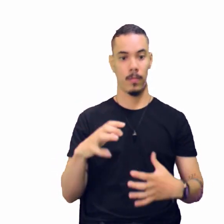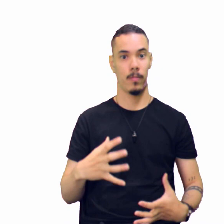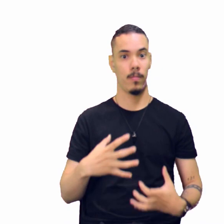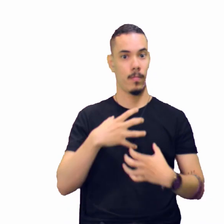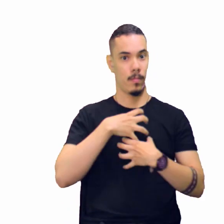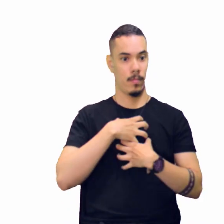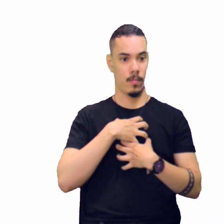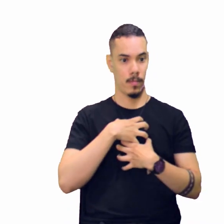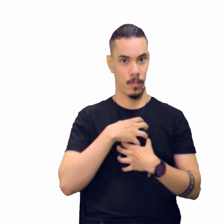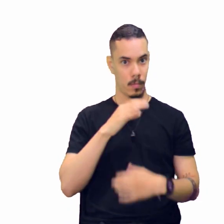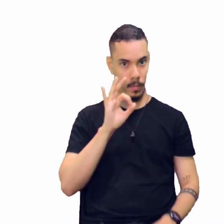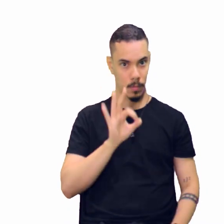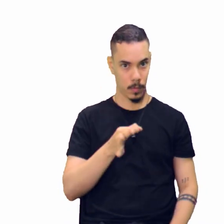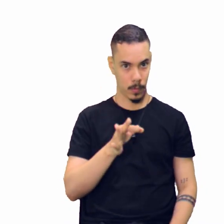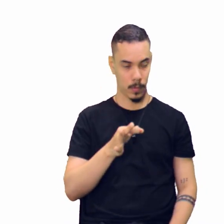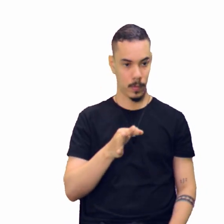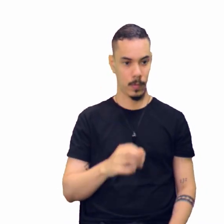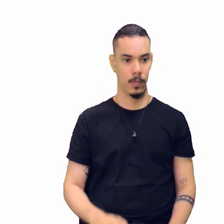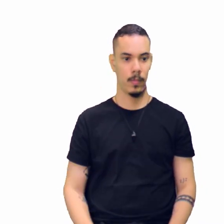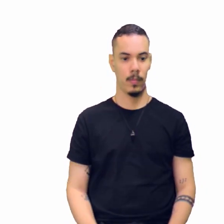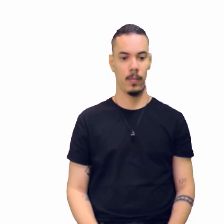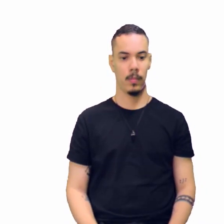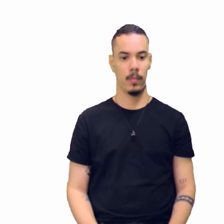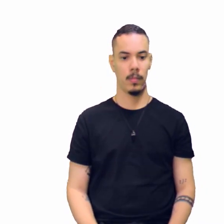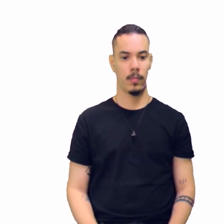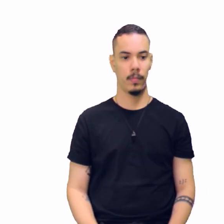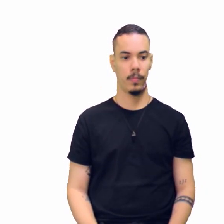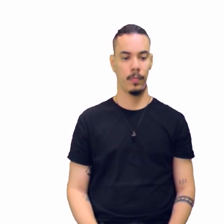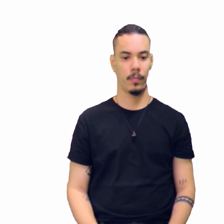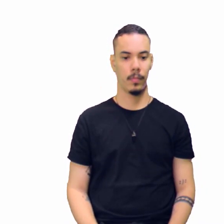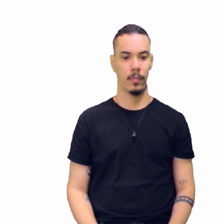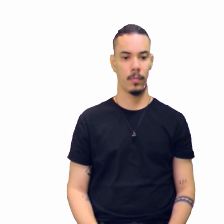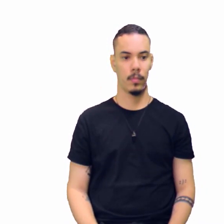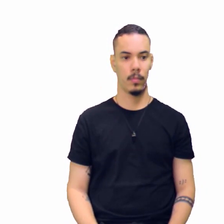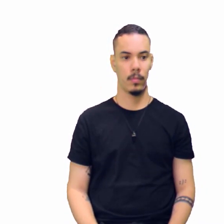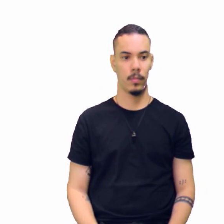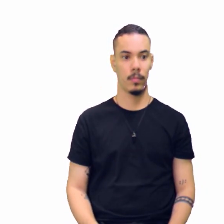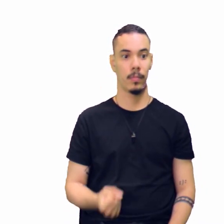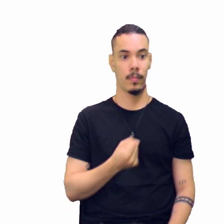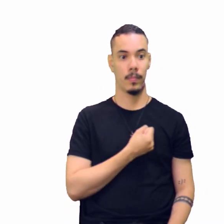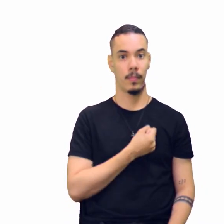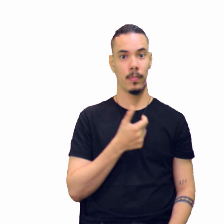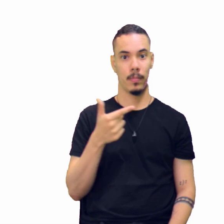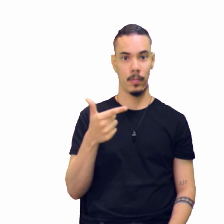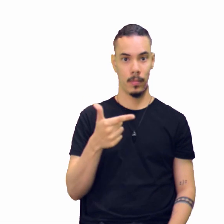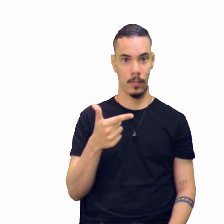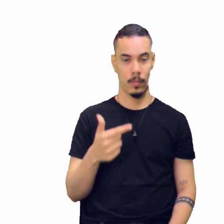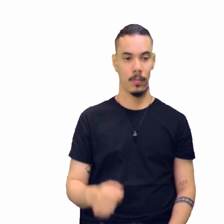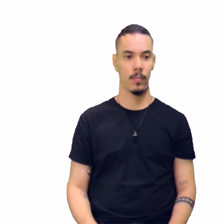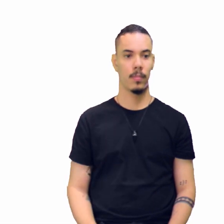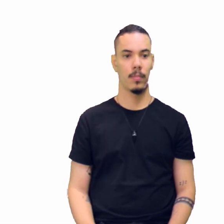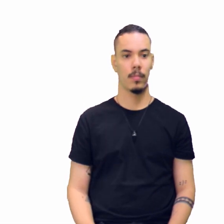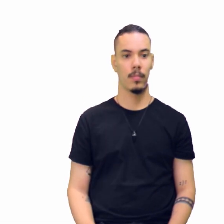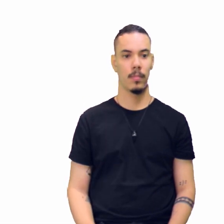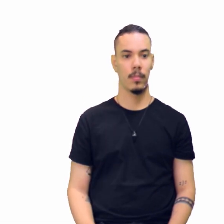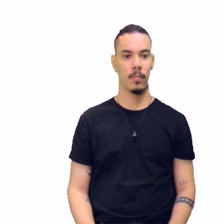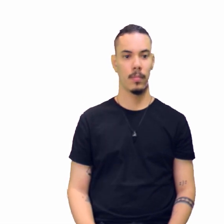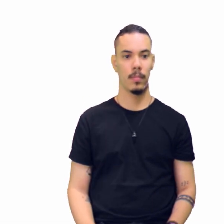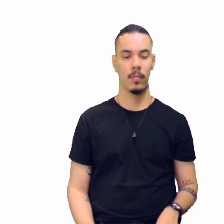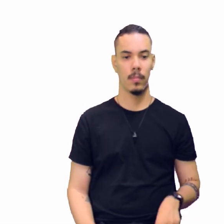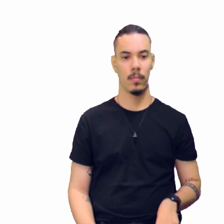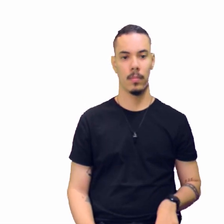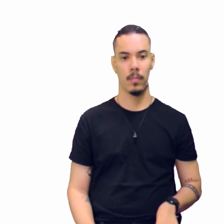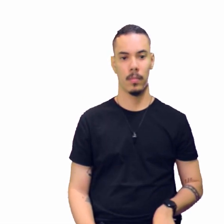estado. Certo? Vamos lá, então, agora para a questão 2. Em o